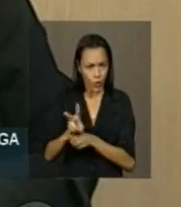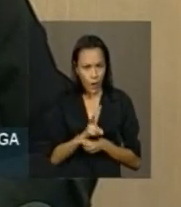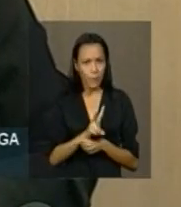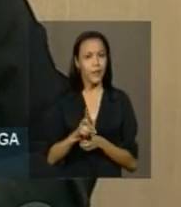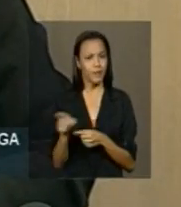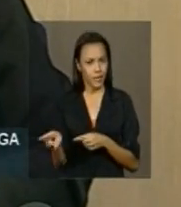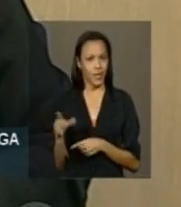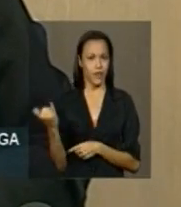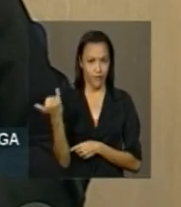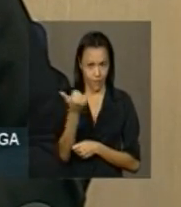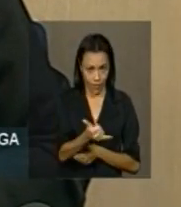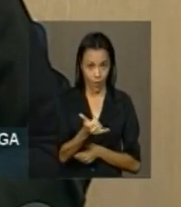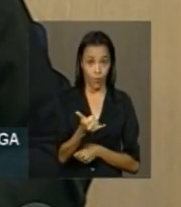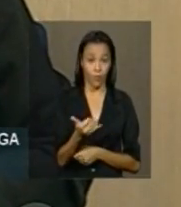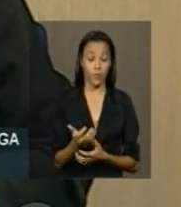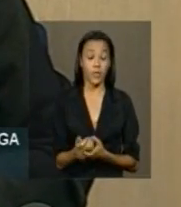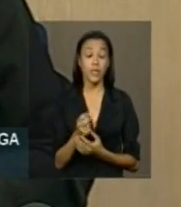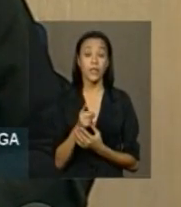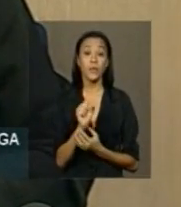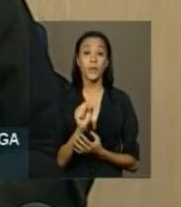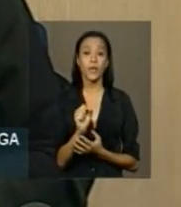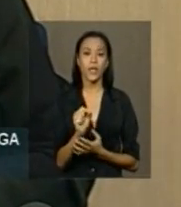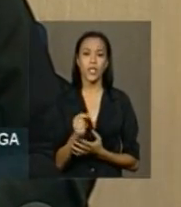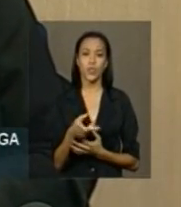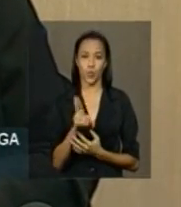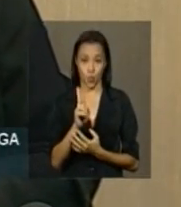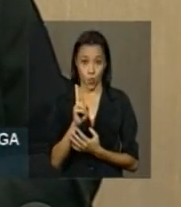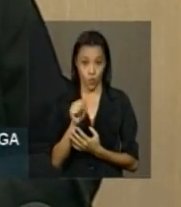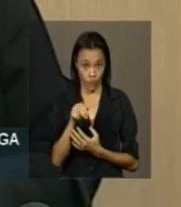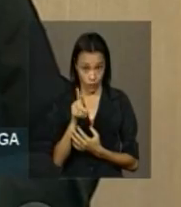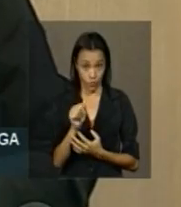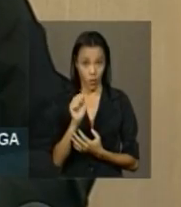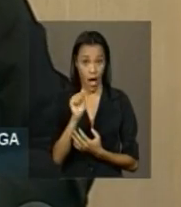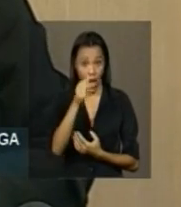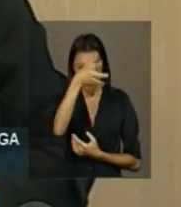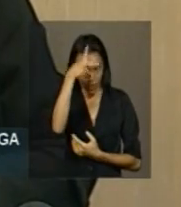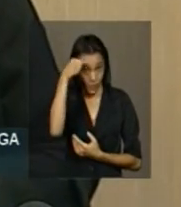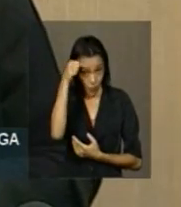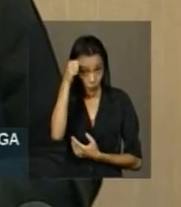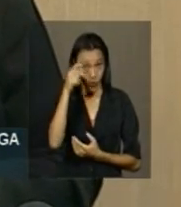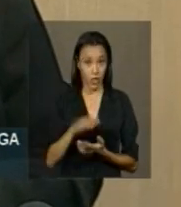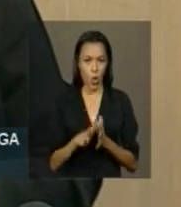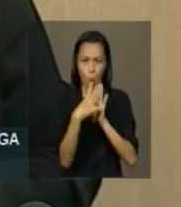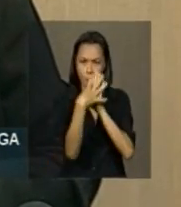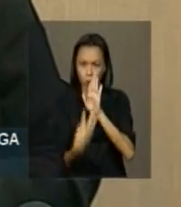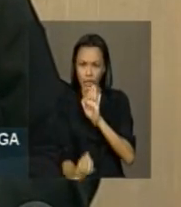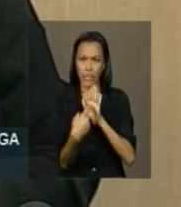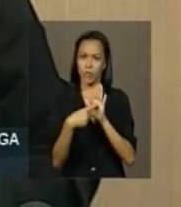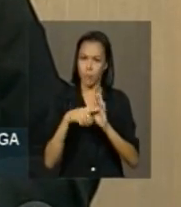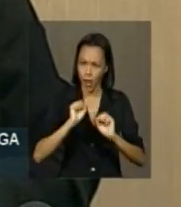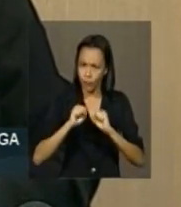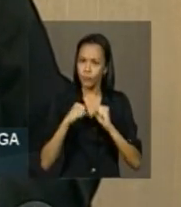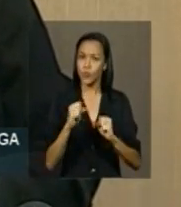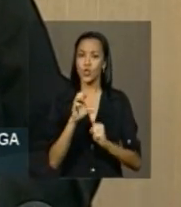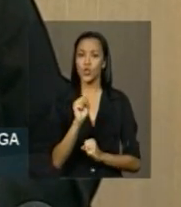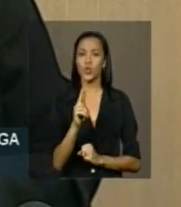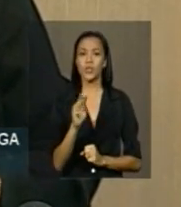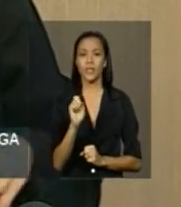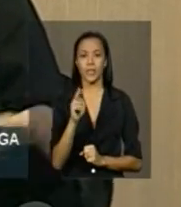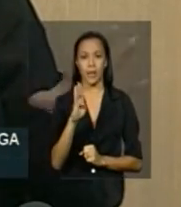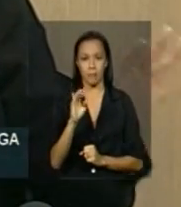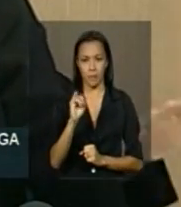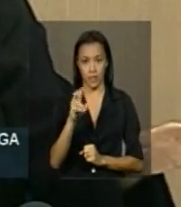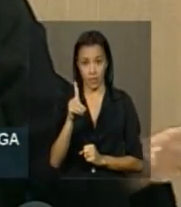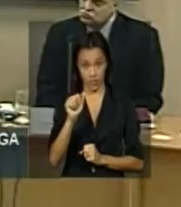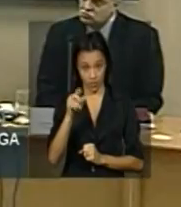nobes sinalizou aqui sobre a questão do fundo Amazônia os desafios sobre o modelo de desenvolvimento sustentável da Amazônia e